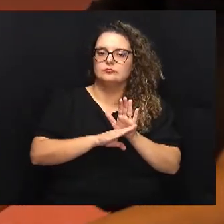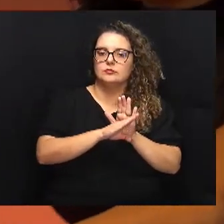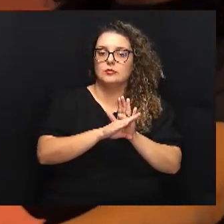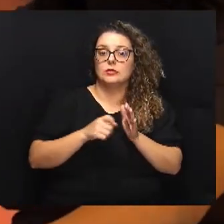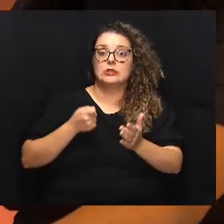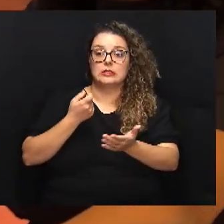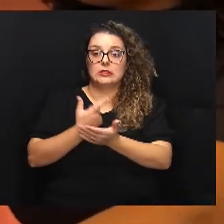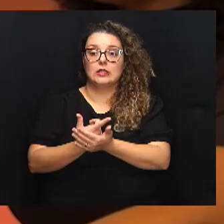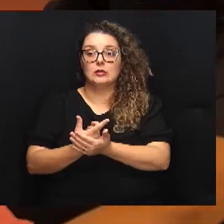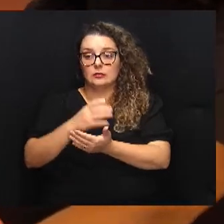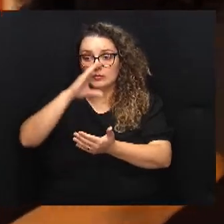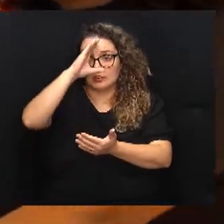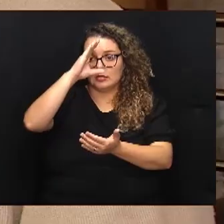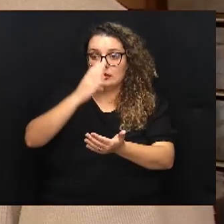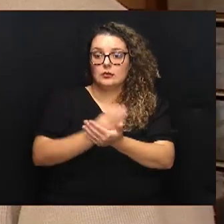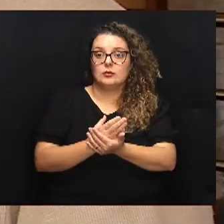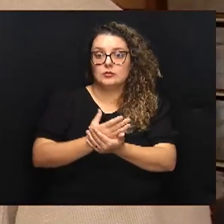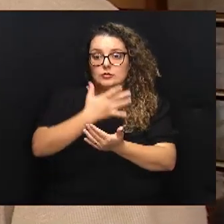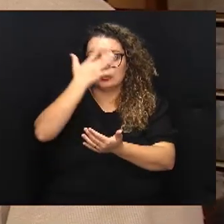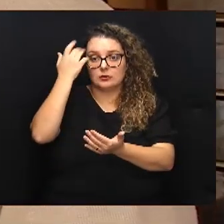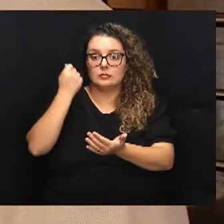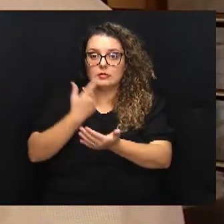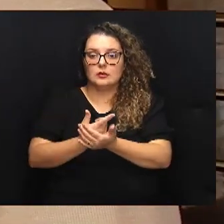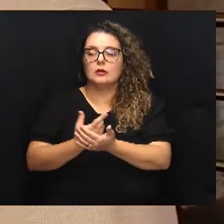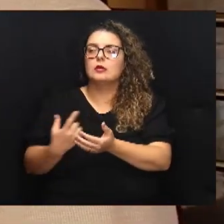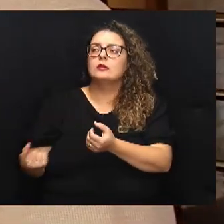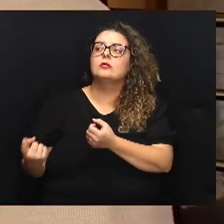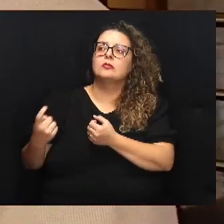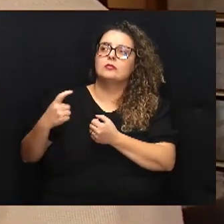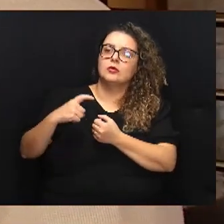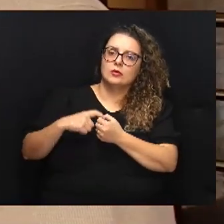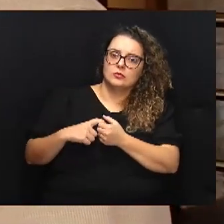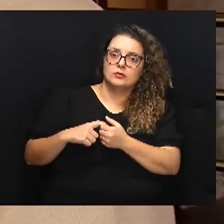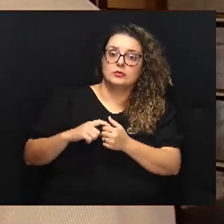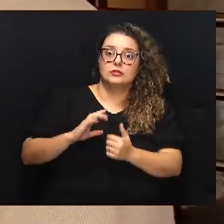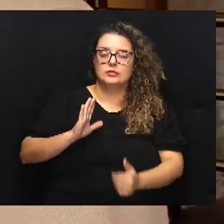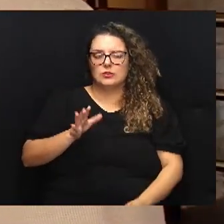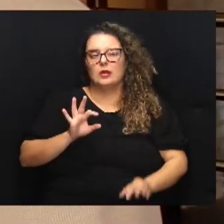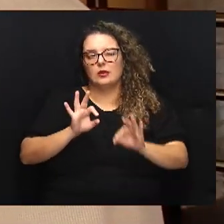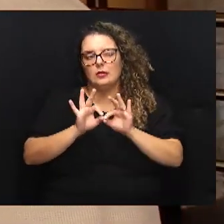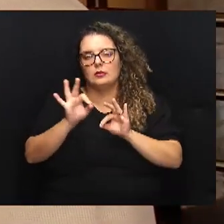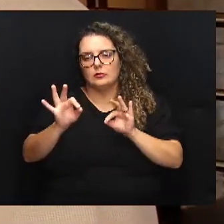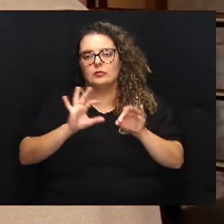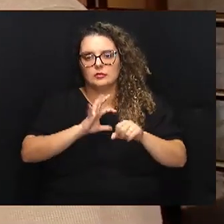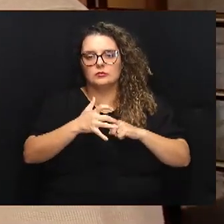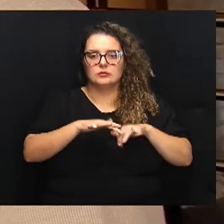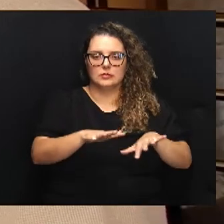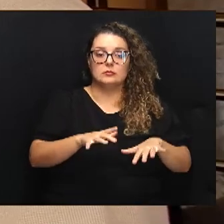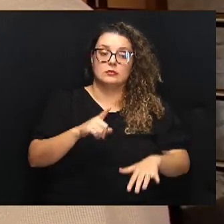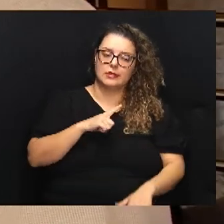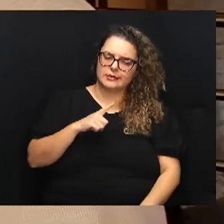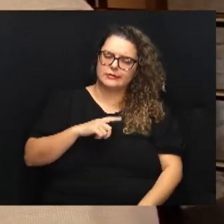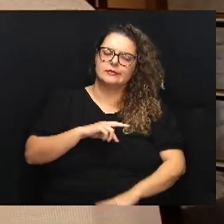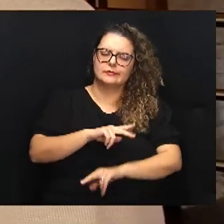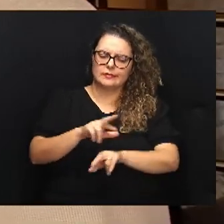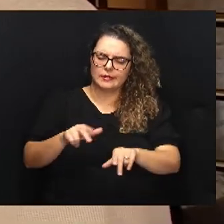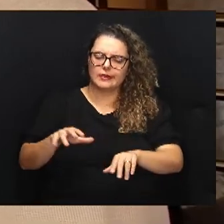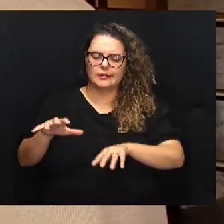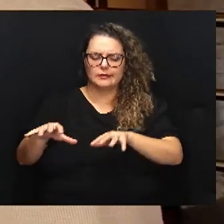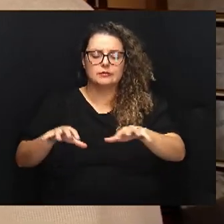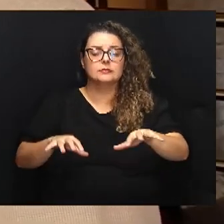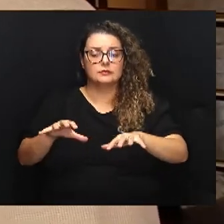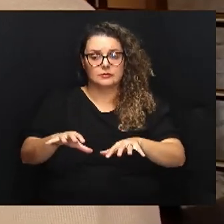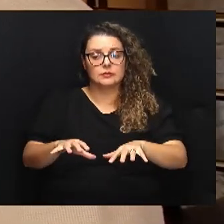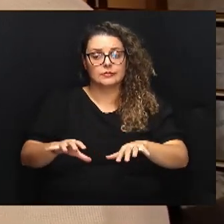e da confiança dos consumidores. Retoma, nós já estamos um pouco longe aí da pandemia, mas tem muito setor que